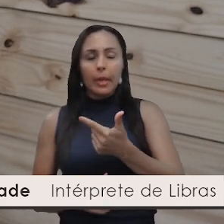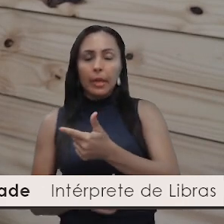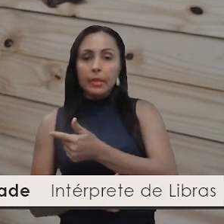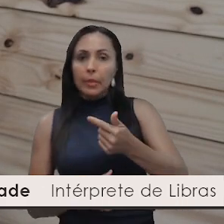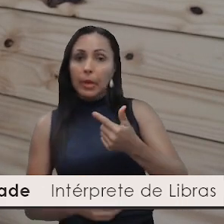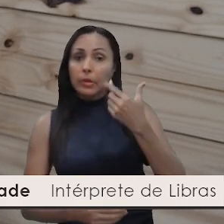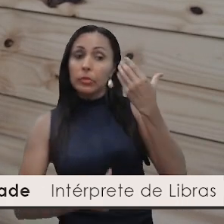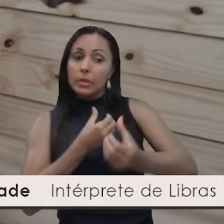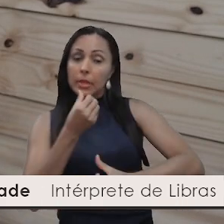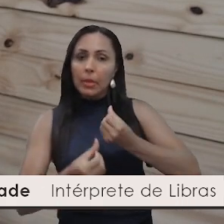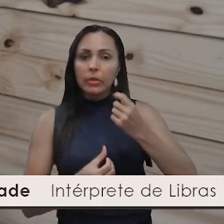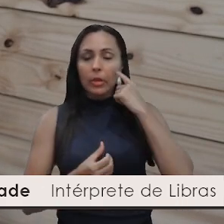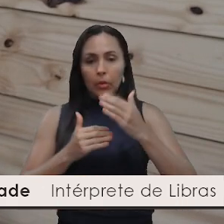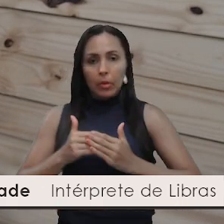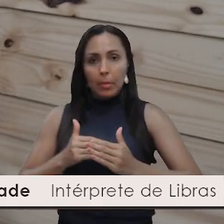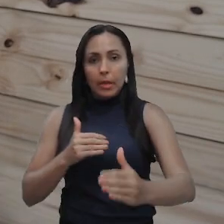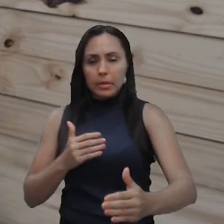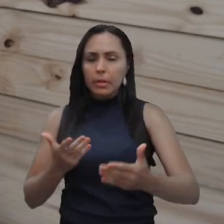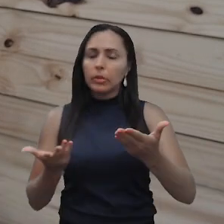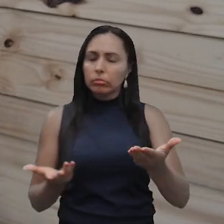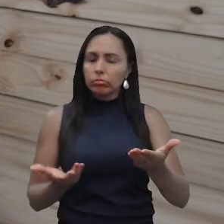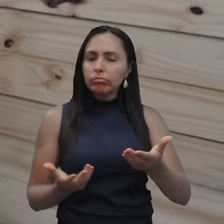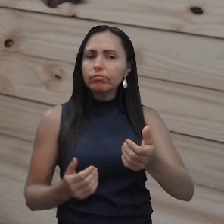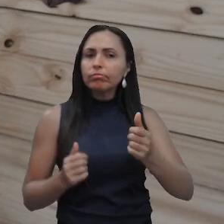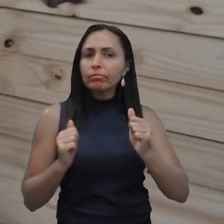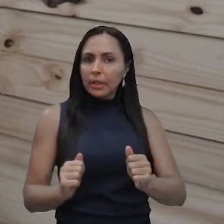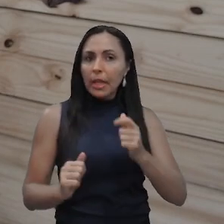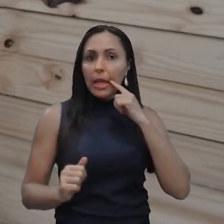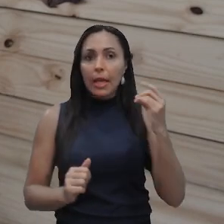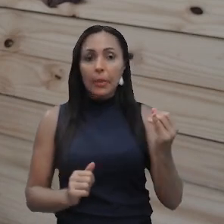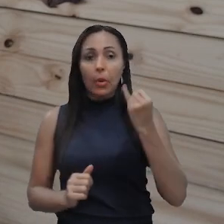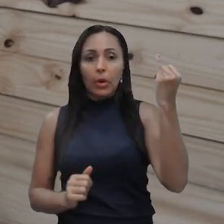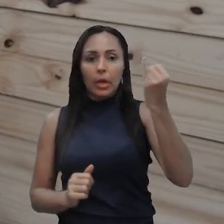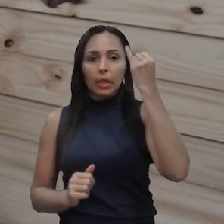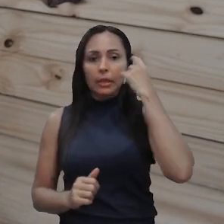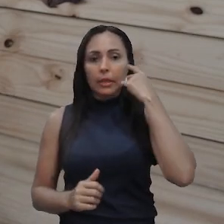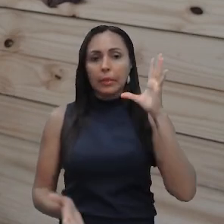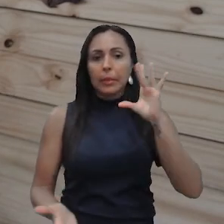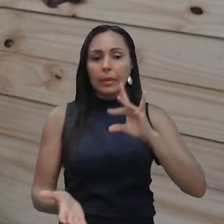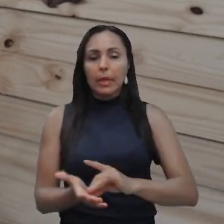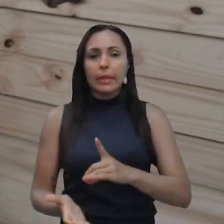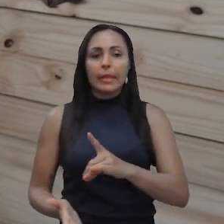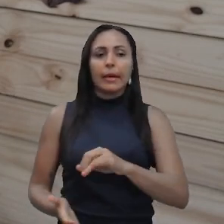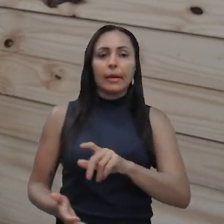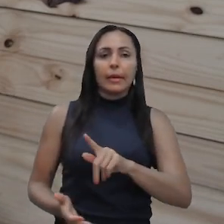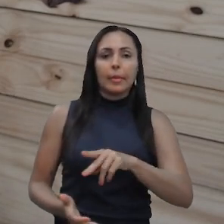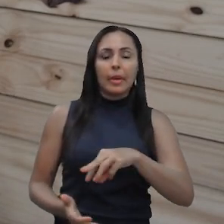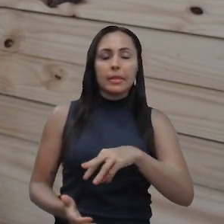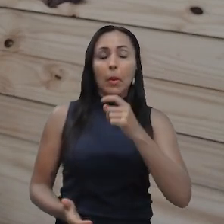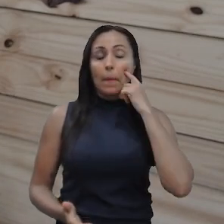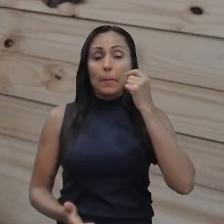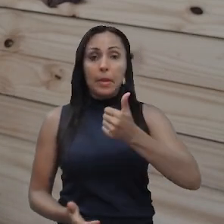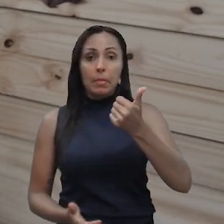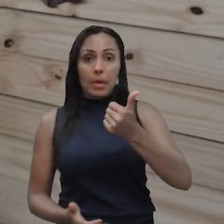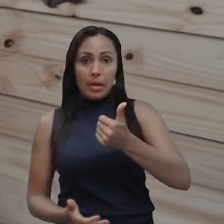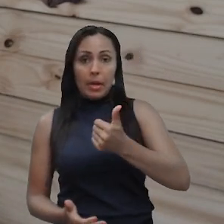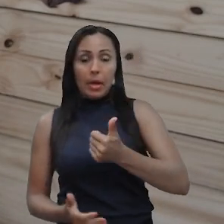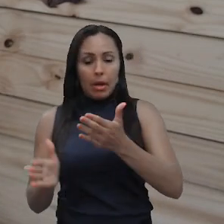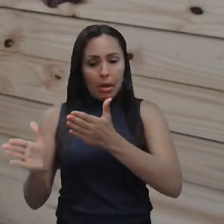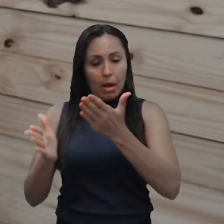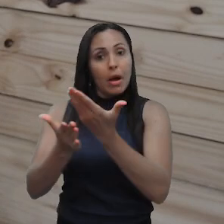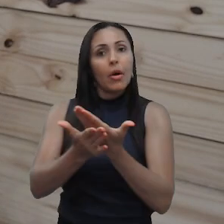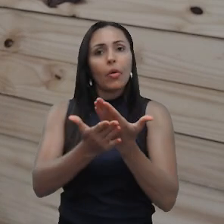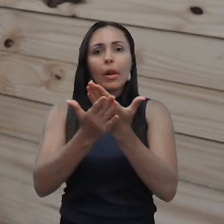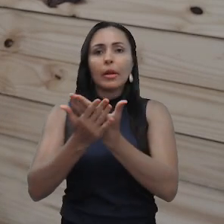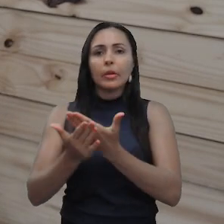então estamos começando aí com o pé direito. Fundamentos de Design aplicados à diagramação. Essa é a nossa primeira unidade, que são os